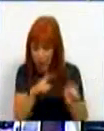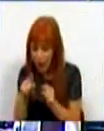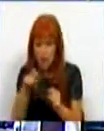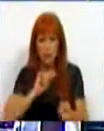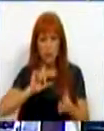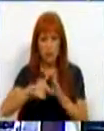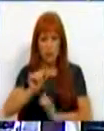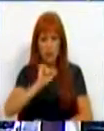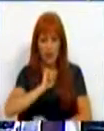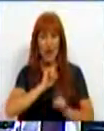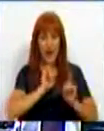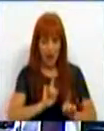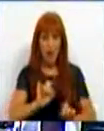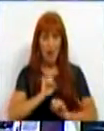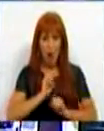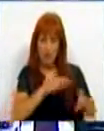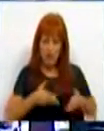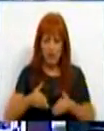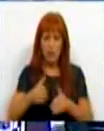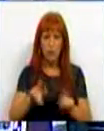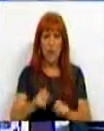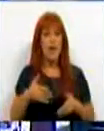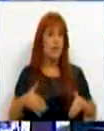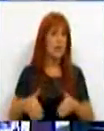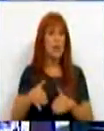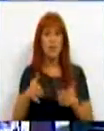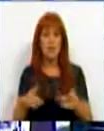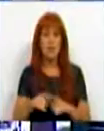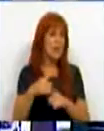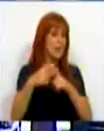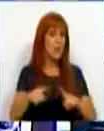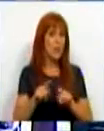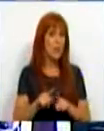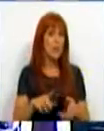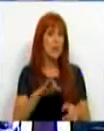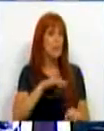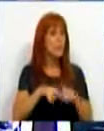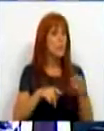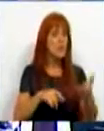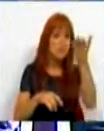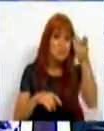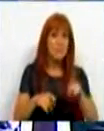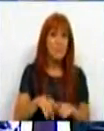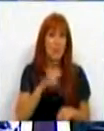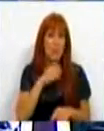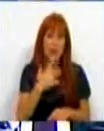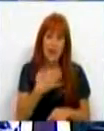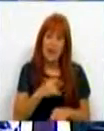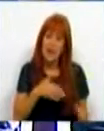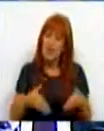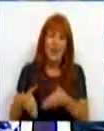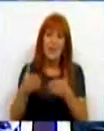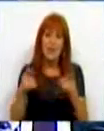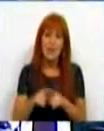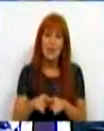nosso projeto, essa é a nossa estratégia. É uma estratégia, é diferente da sua, Sr. Deputado, mas posso crer que é uma